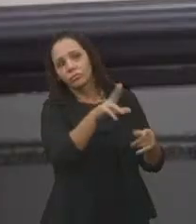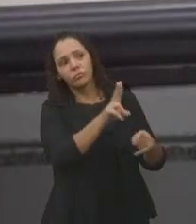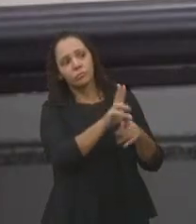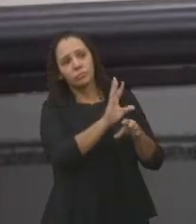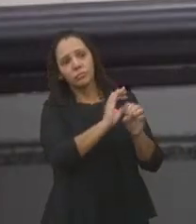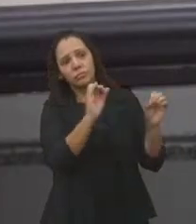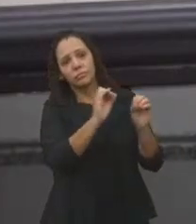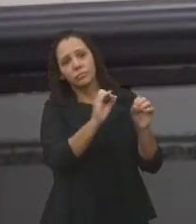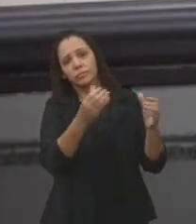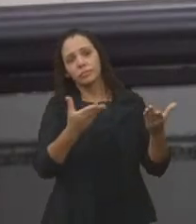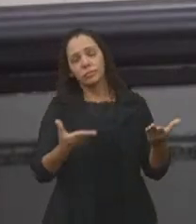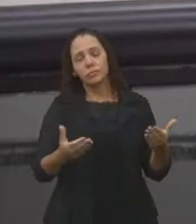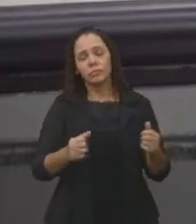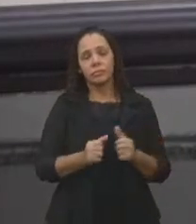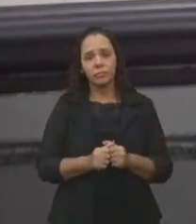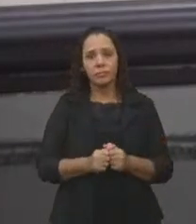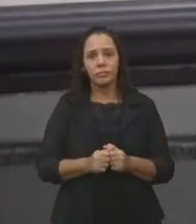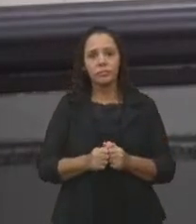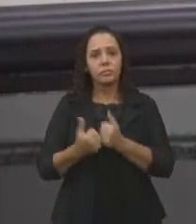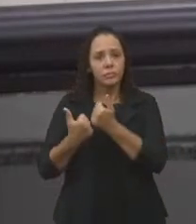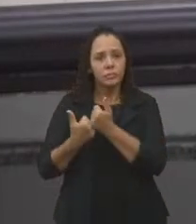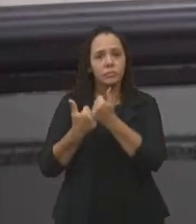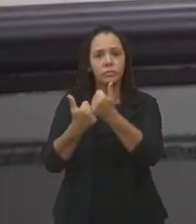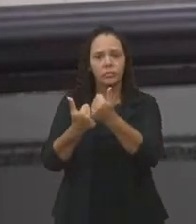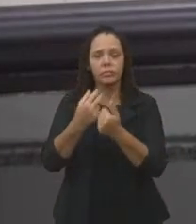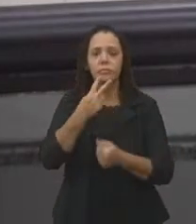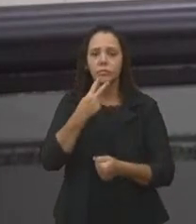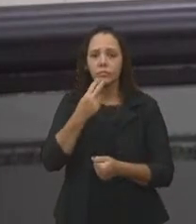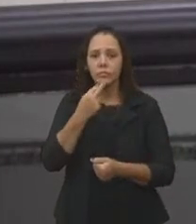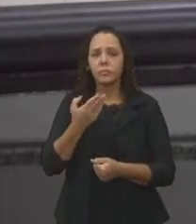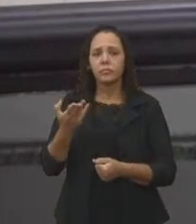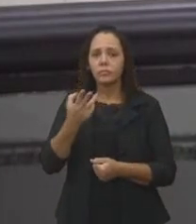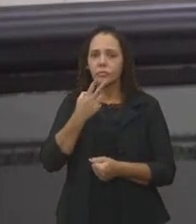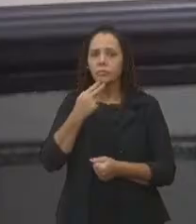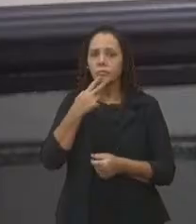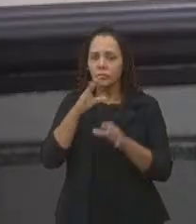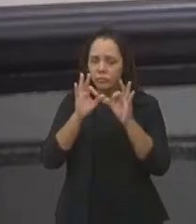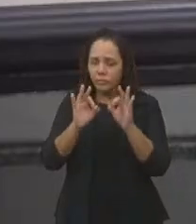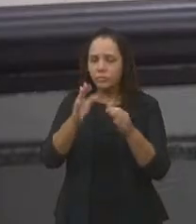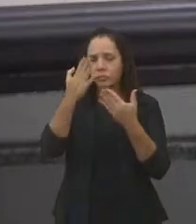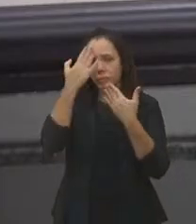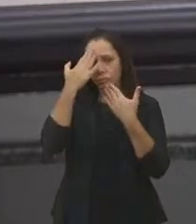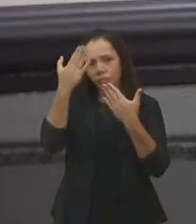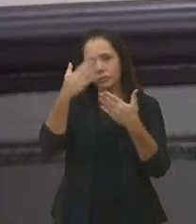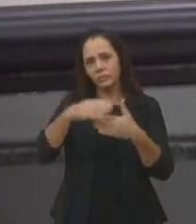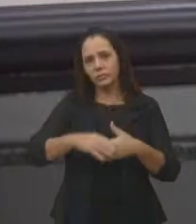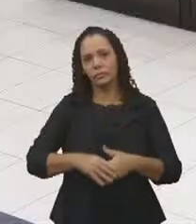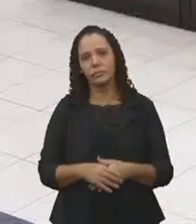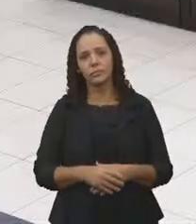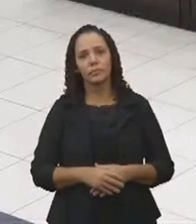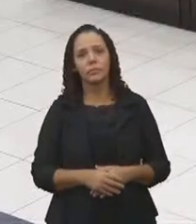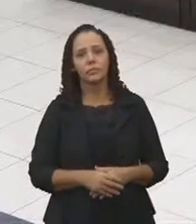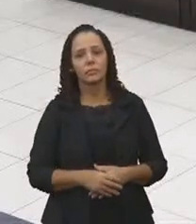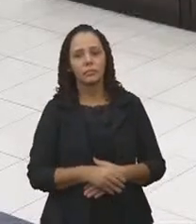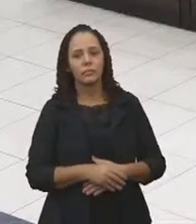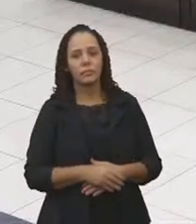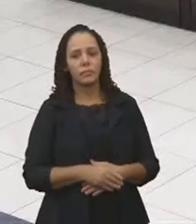Então, o Valmir, eu dou todo apoio ao Valmir, porque o Valmir está certo. Obrigado, hein?